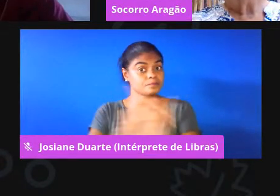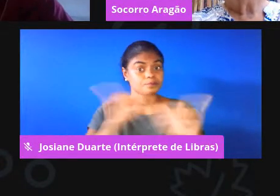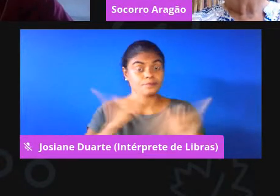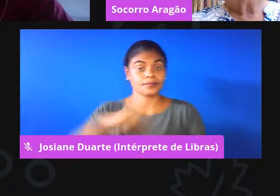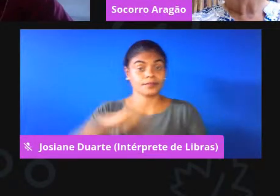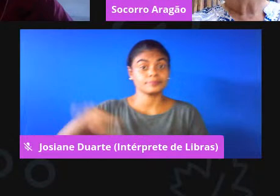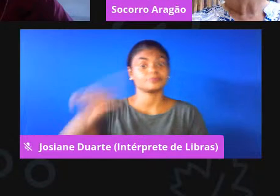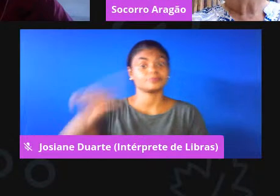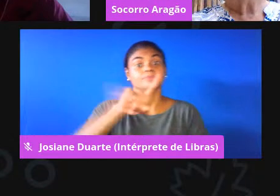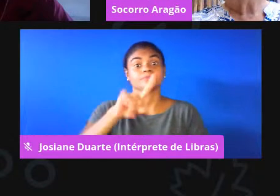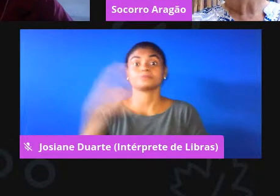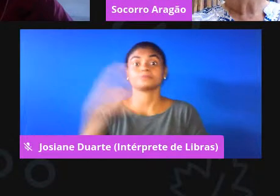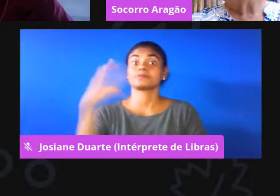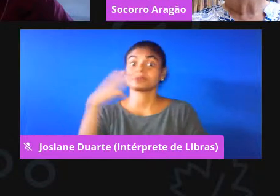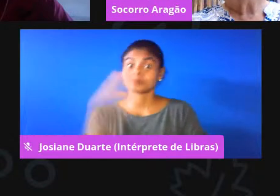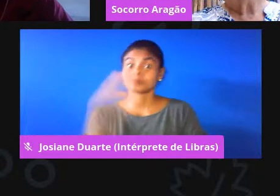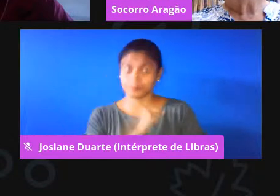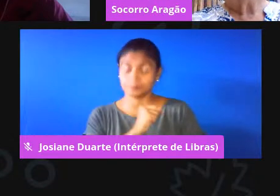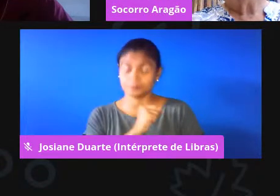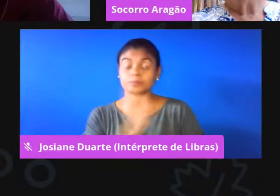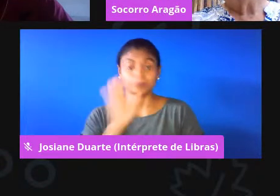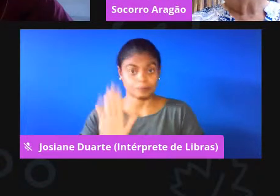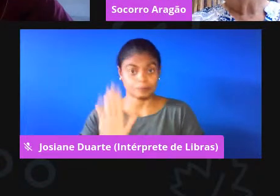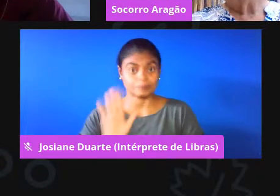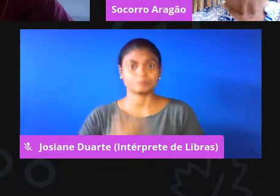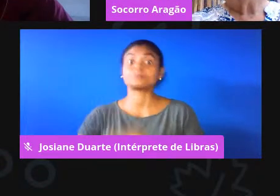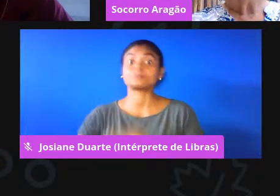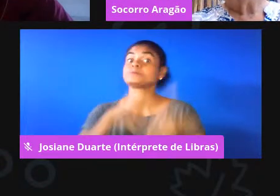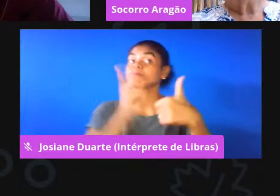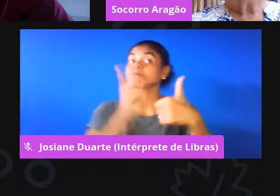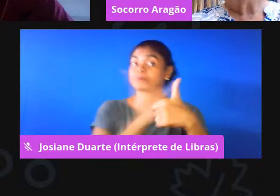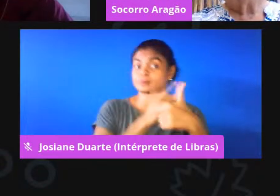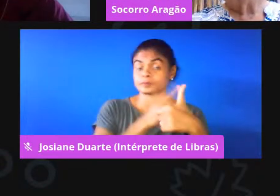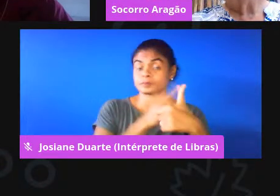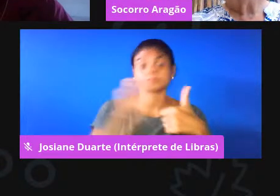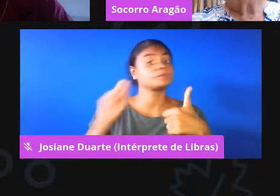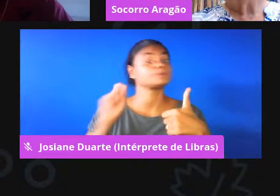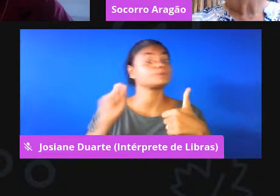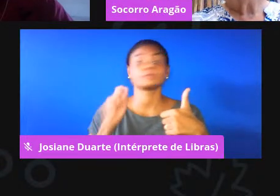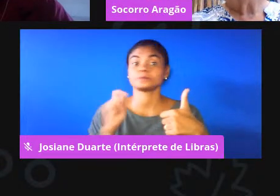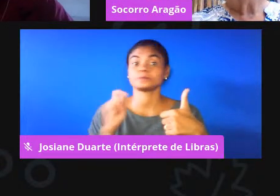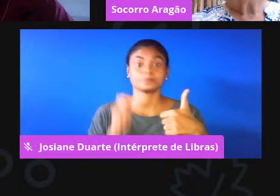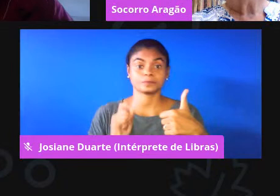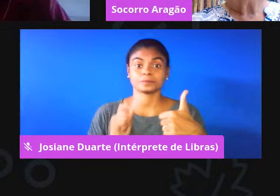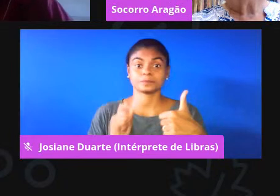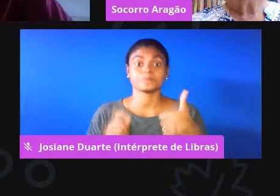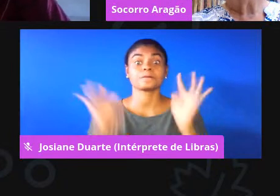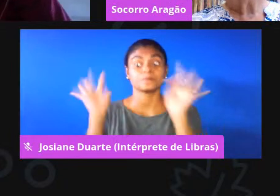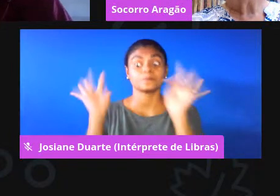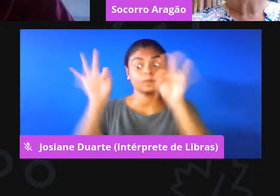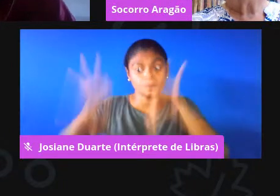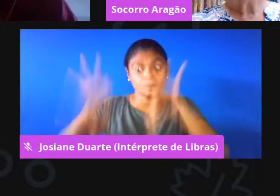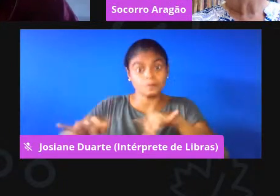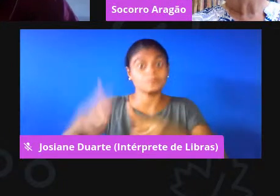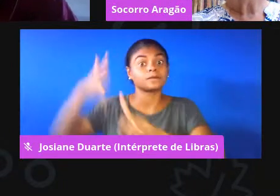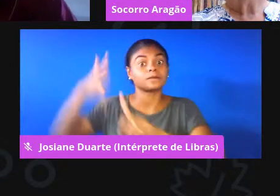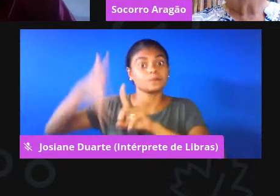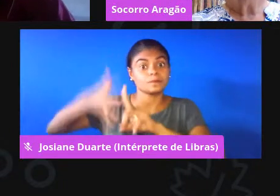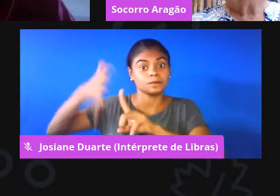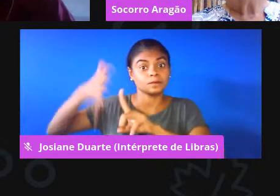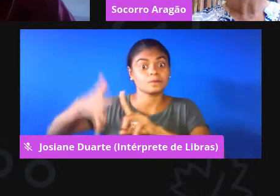agilizar o nosso serviço, o nosso trabalho. Certo, o primeiro informe diz respeito que ao final da palestra vamos